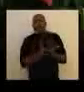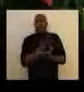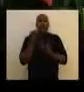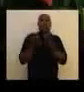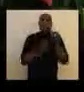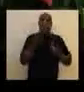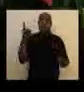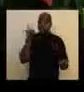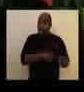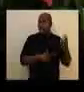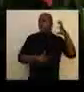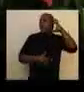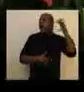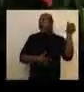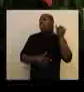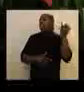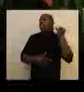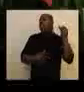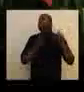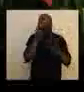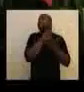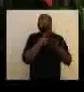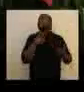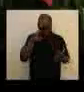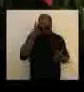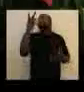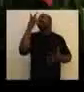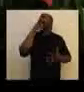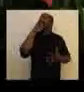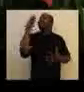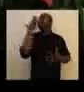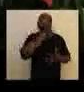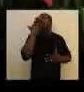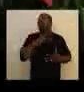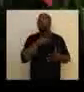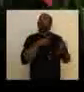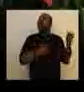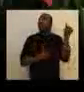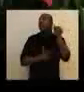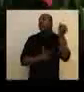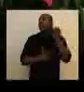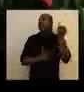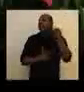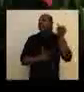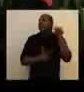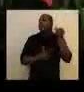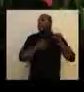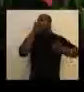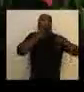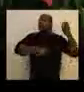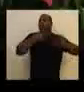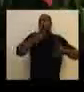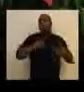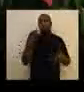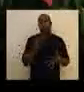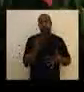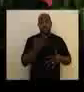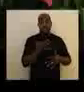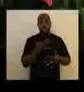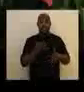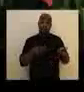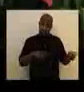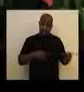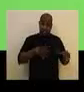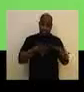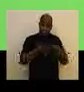falado, a pessoa cega tem acesso também àquilo que ela não vê, que são as imagens. Pois nessa aula de audiodescrição se inscreveram várias